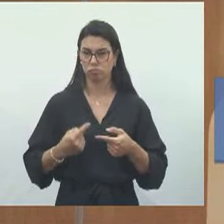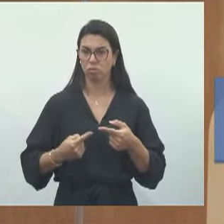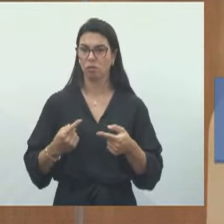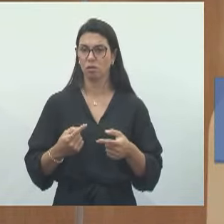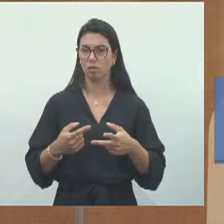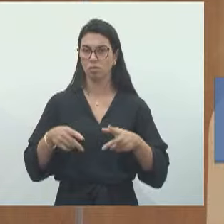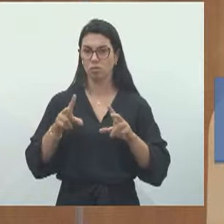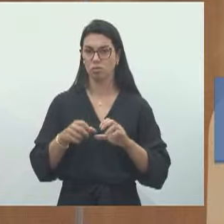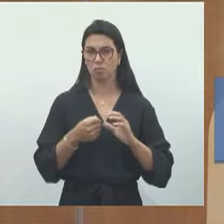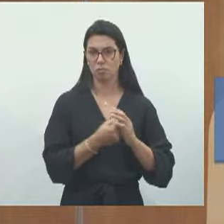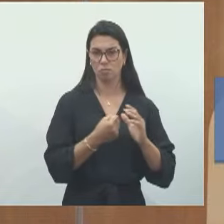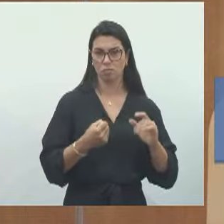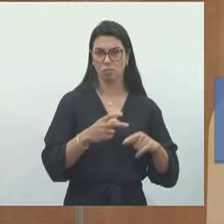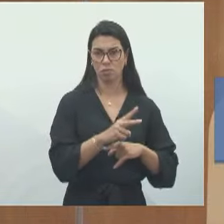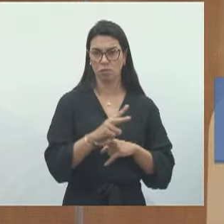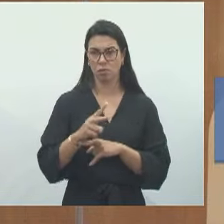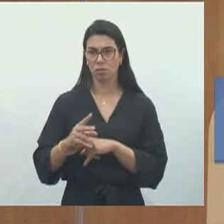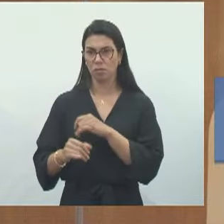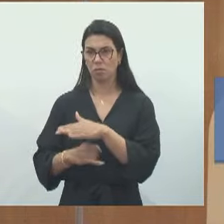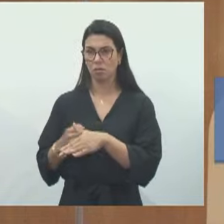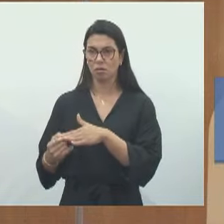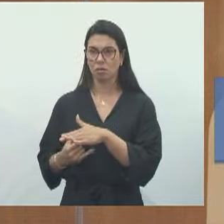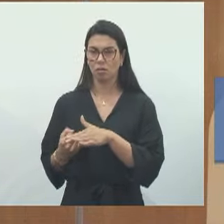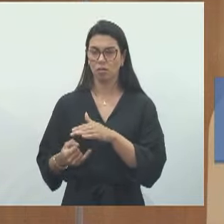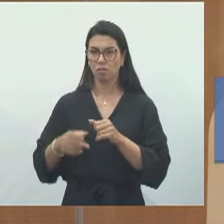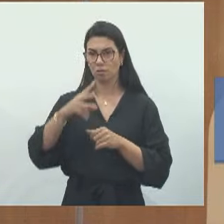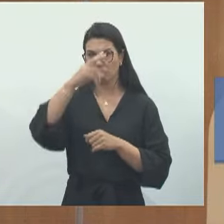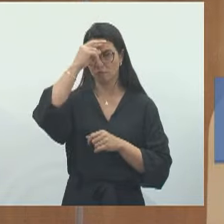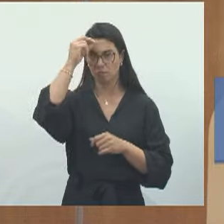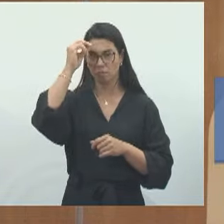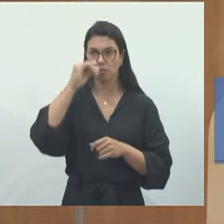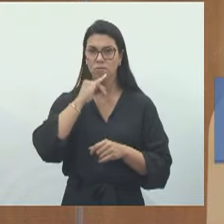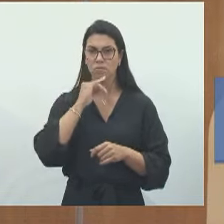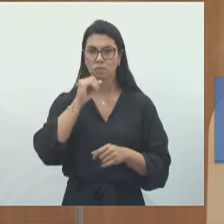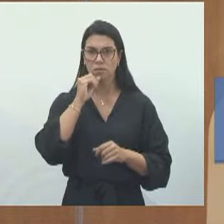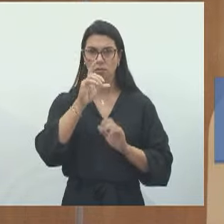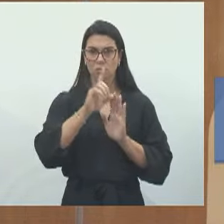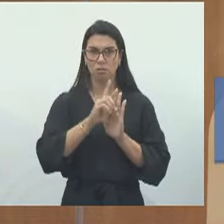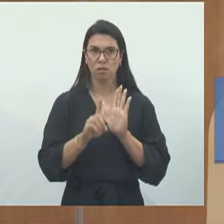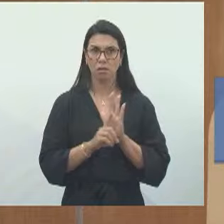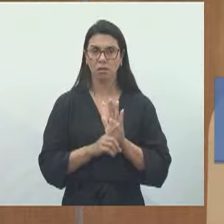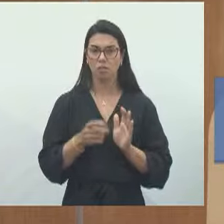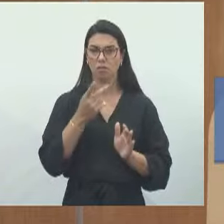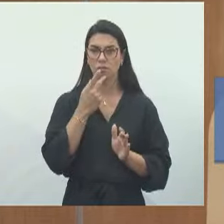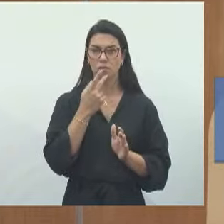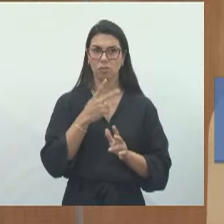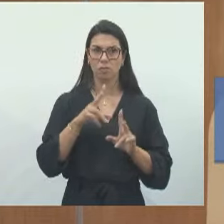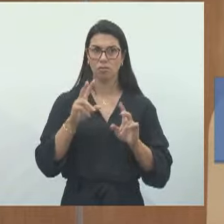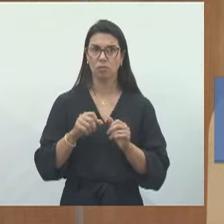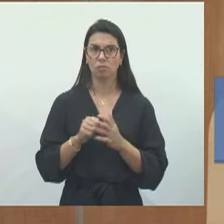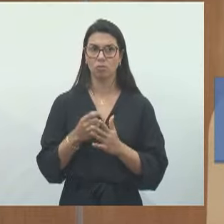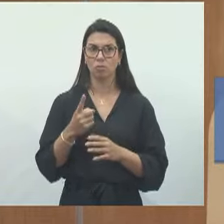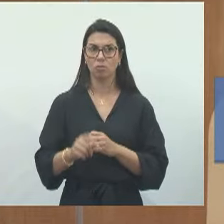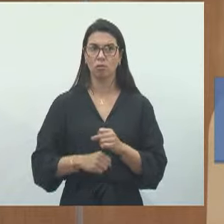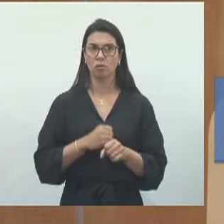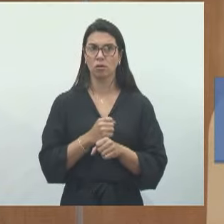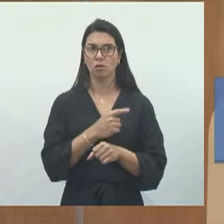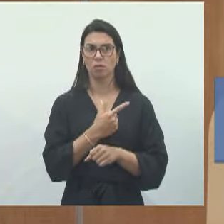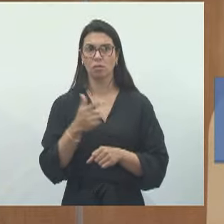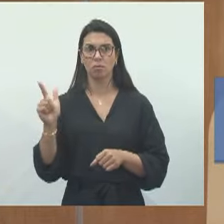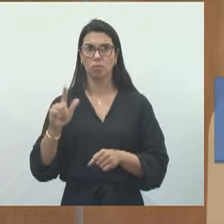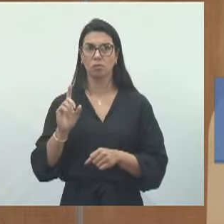à devolução da Santa Casa. O prefeito Isaías hoje já fez aí um decreto, né, dizendo mais, prorrogando por mais um ano. É importante, eu